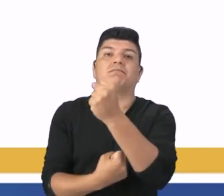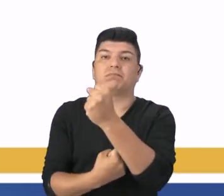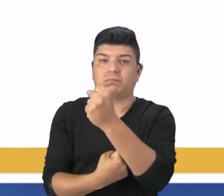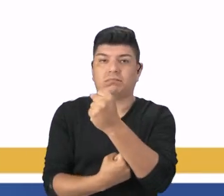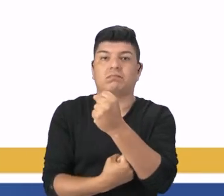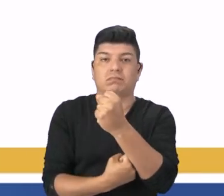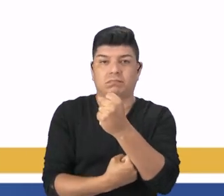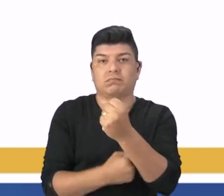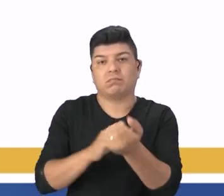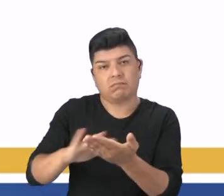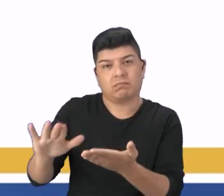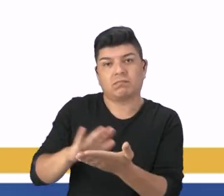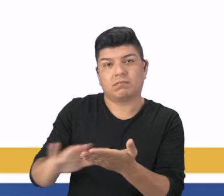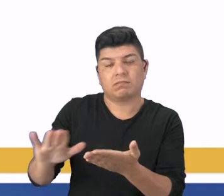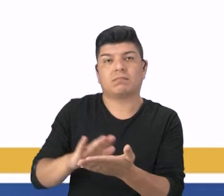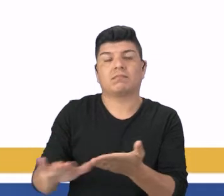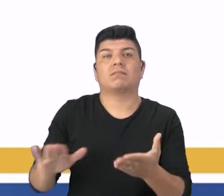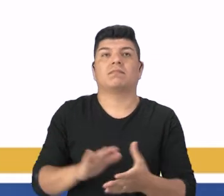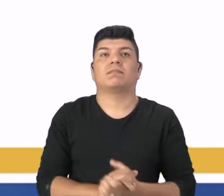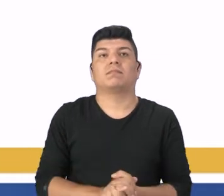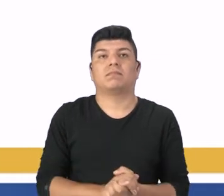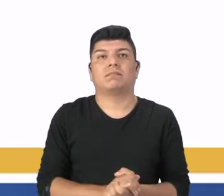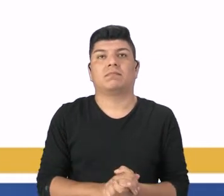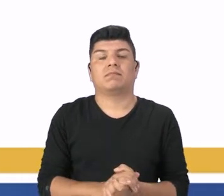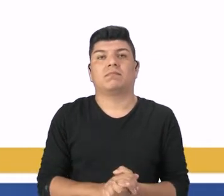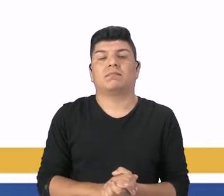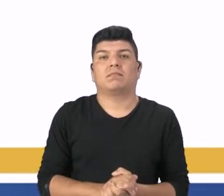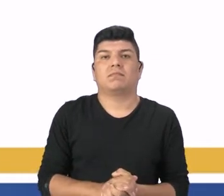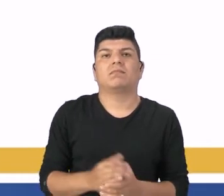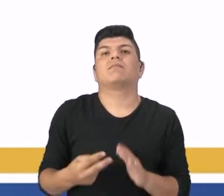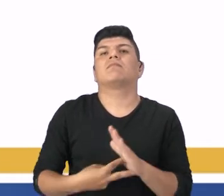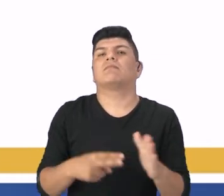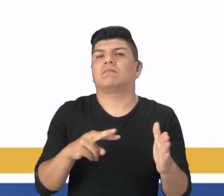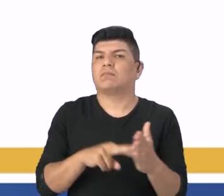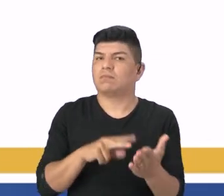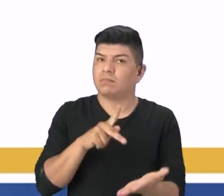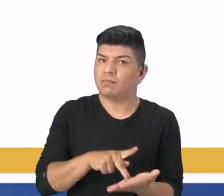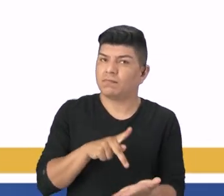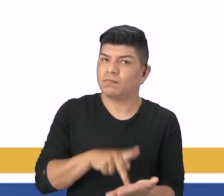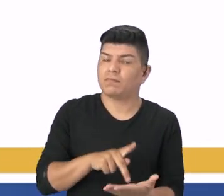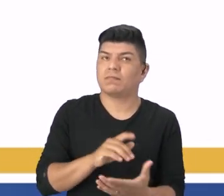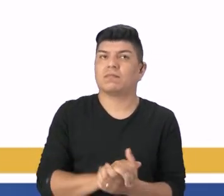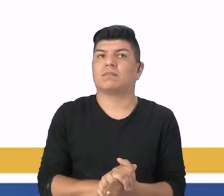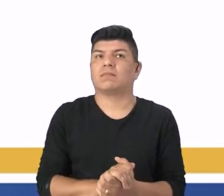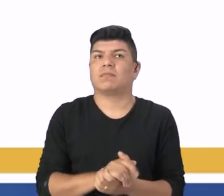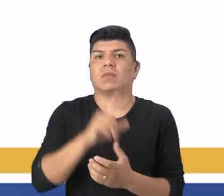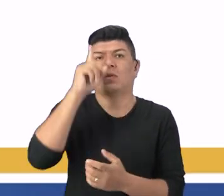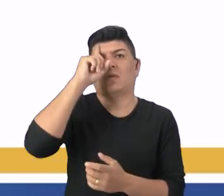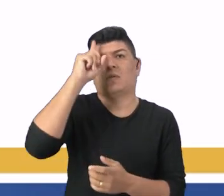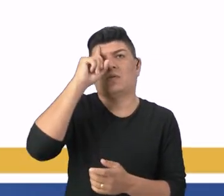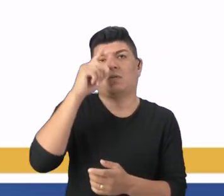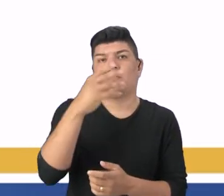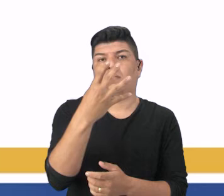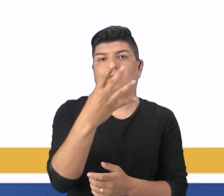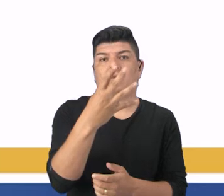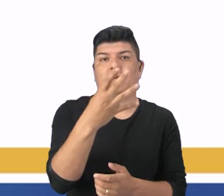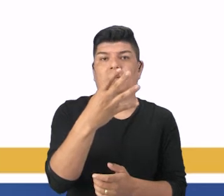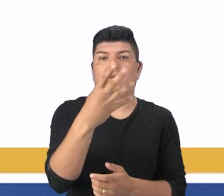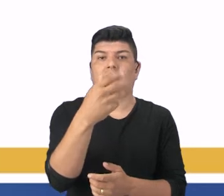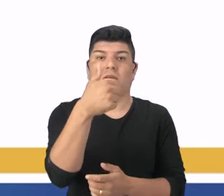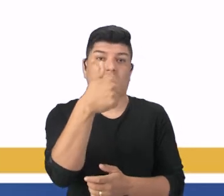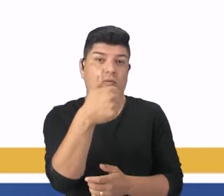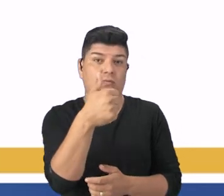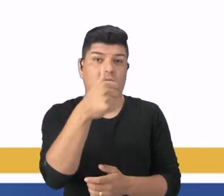ficando no meio do caminho parte desses grãos. O que isso representa de fato? Por dia, 41 mil toneladas